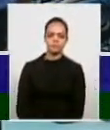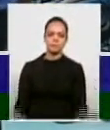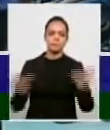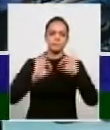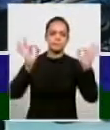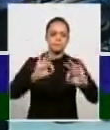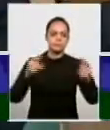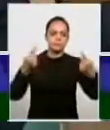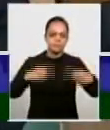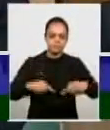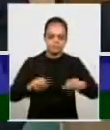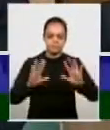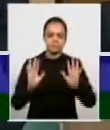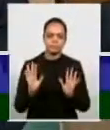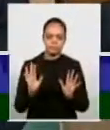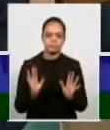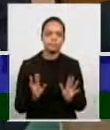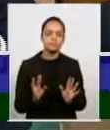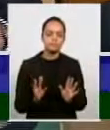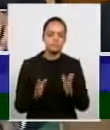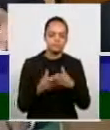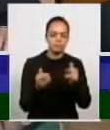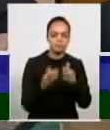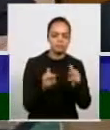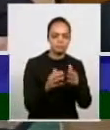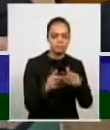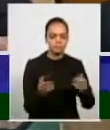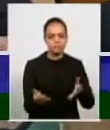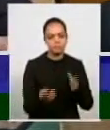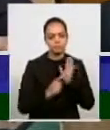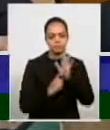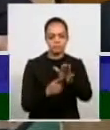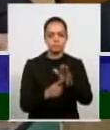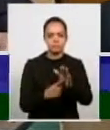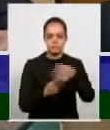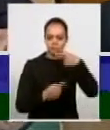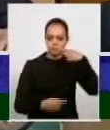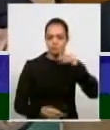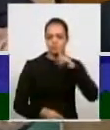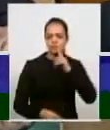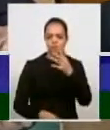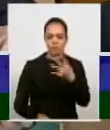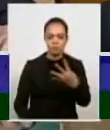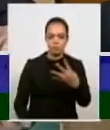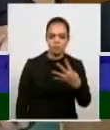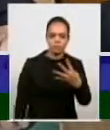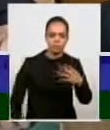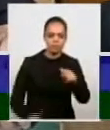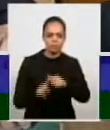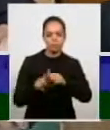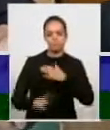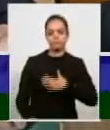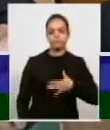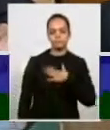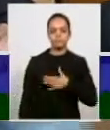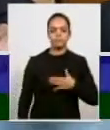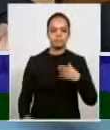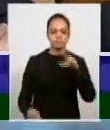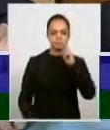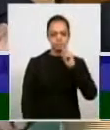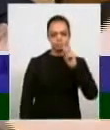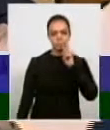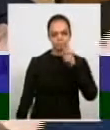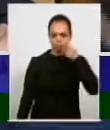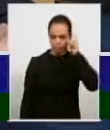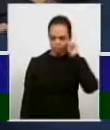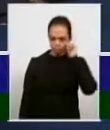havendo nenhuma manifestação contrária, os requerimentos apresentados no dia 4 de agosto, nessa